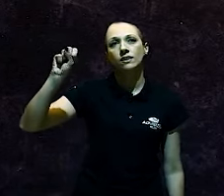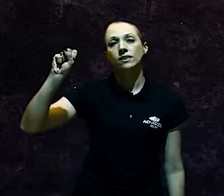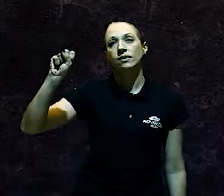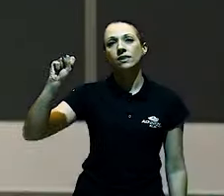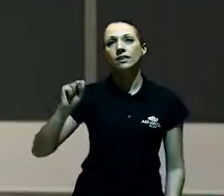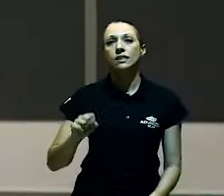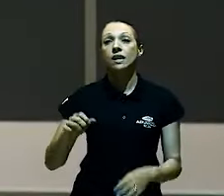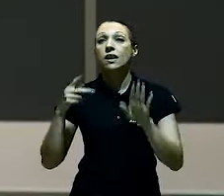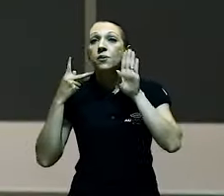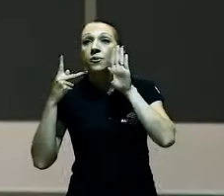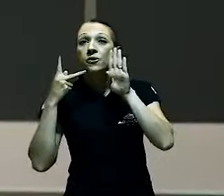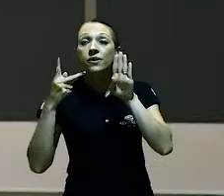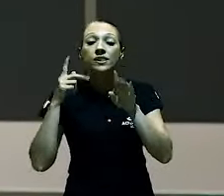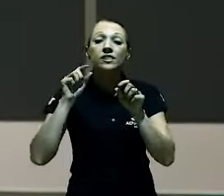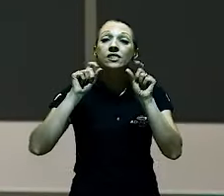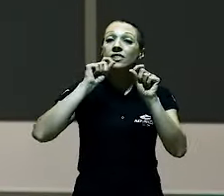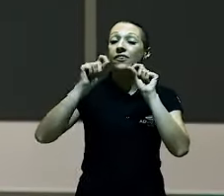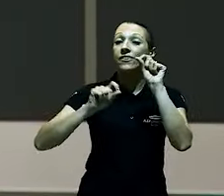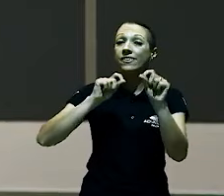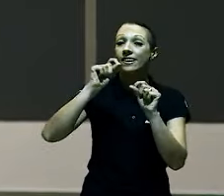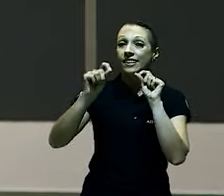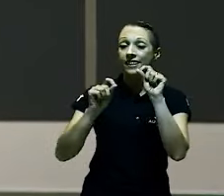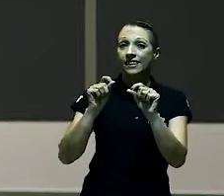Deus traria a Assíria para